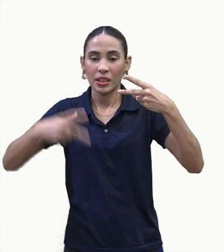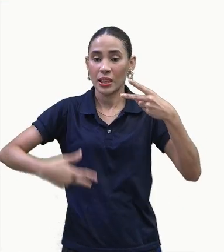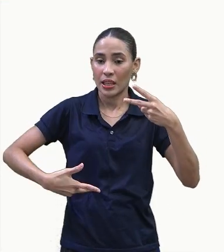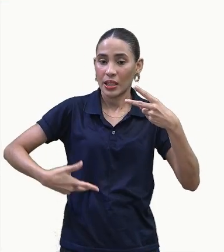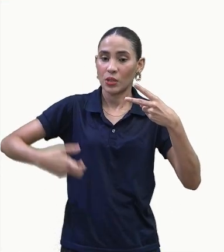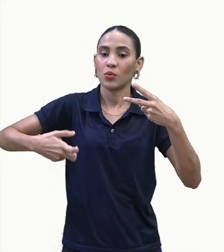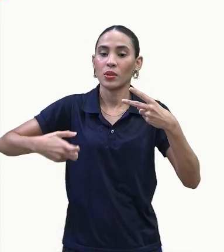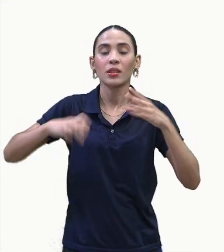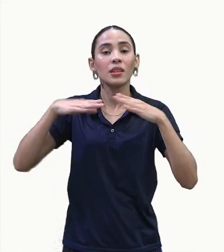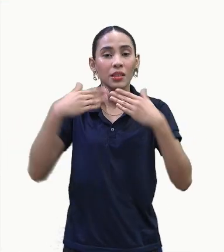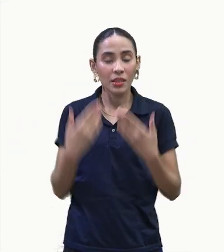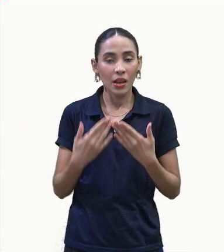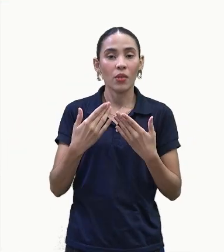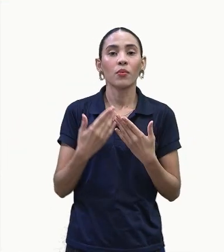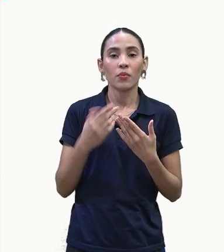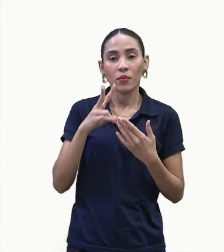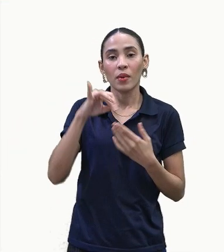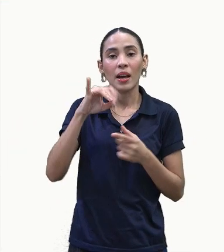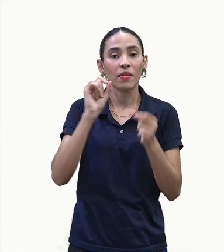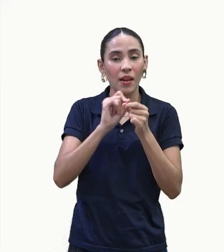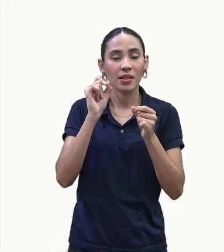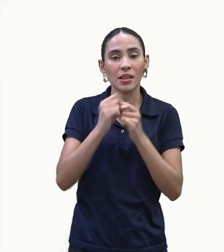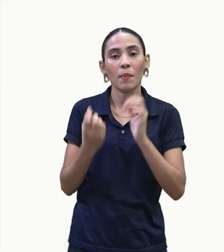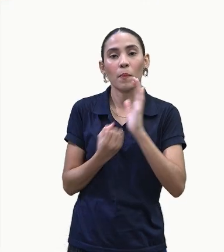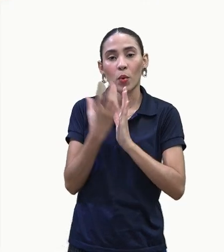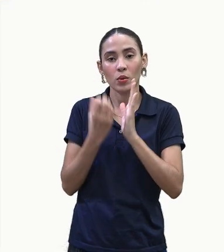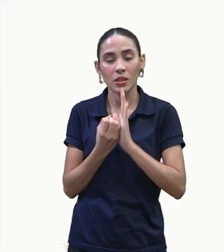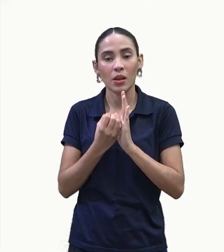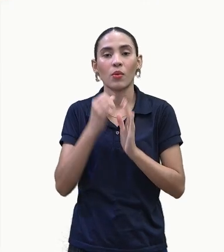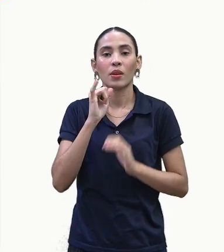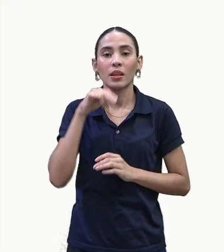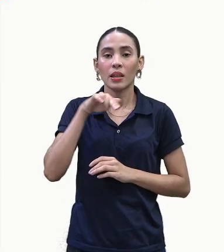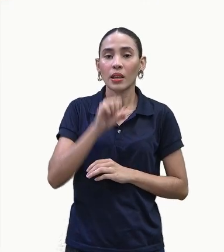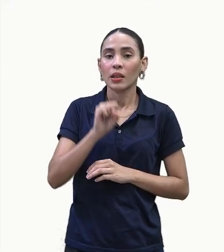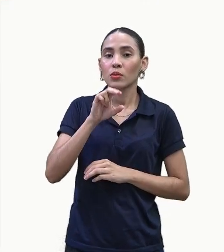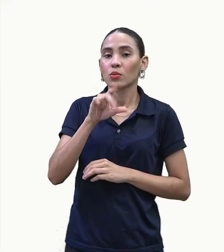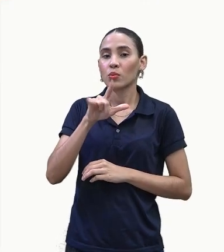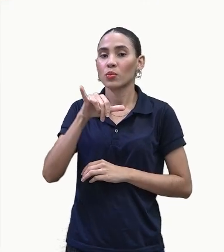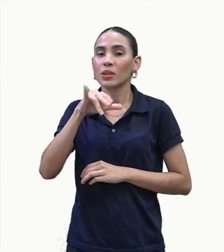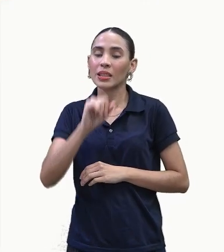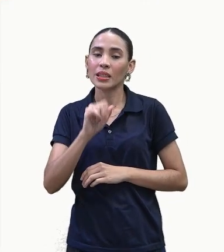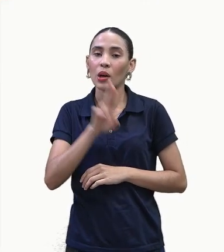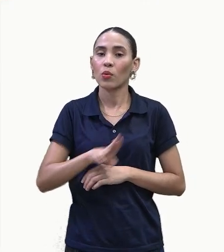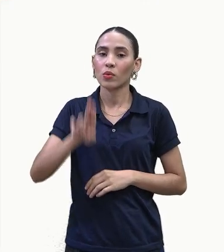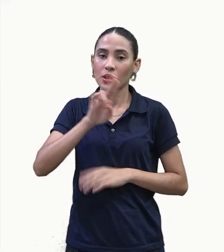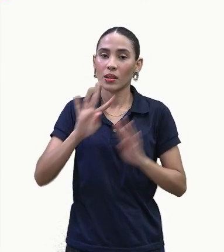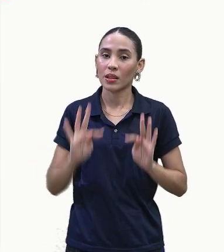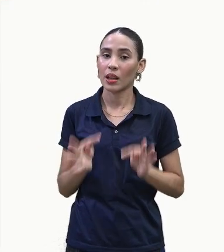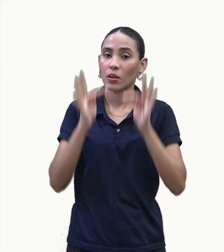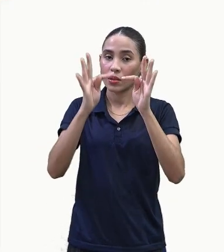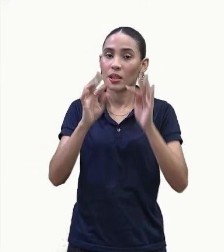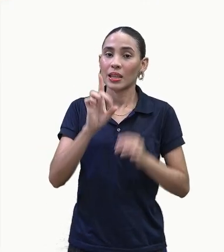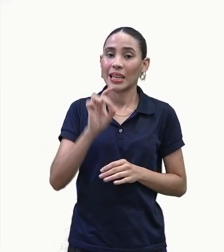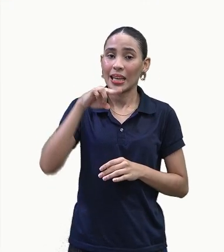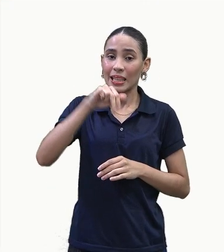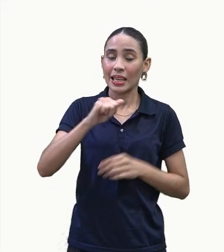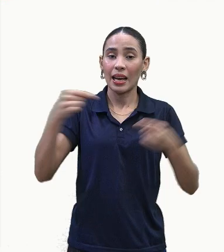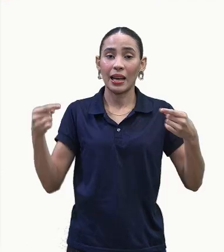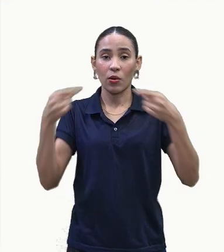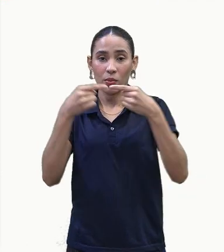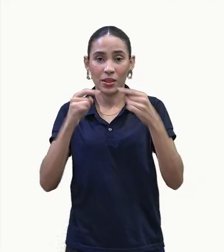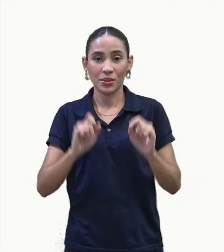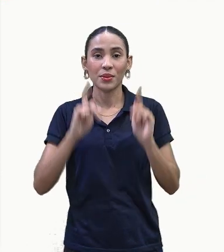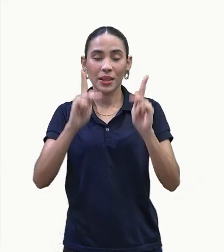dessa forma que a gente faz, então, a produção de insulina através dessa tecnologia de DNA recombinante,